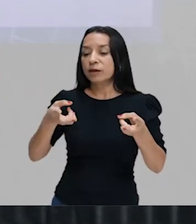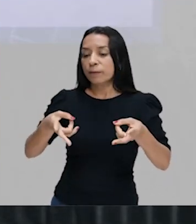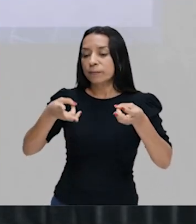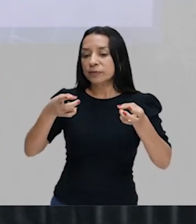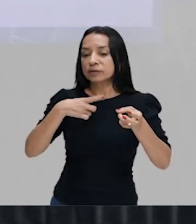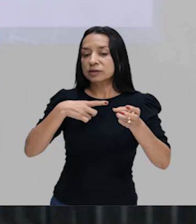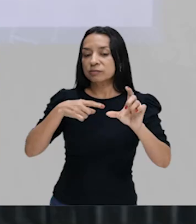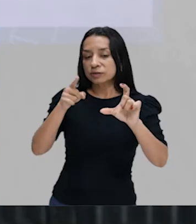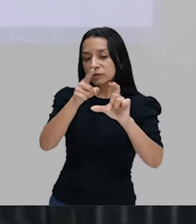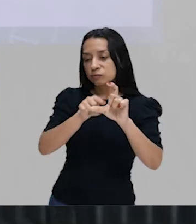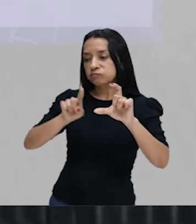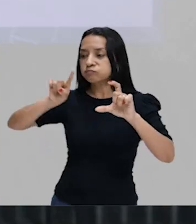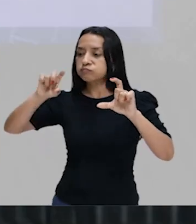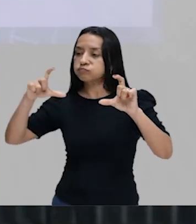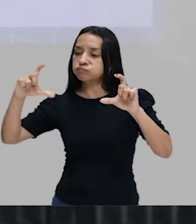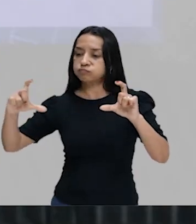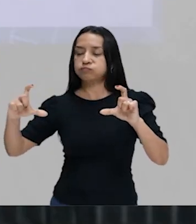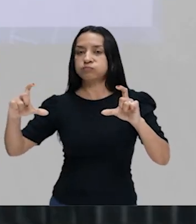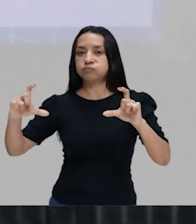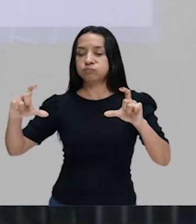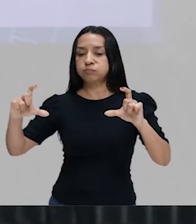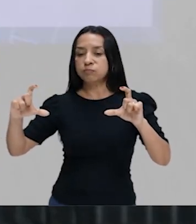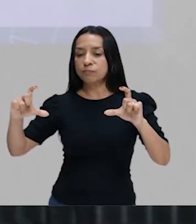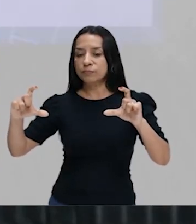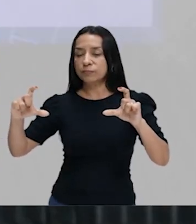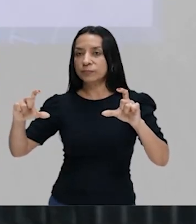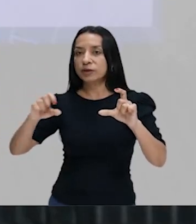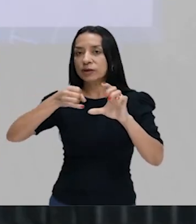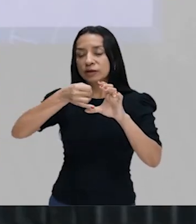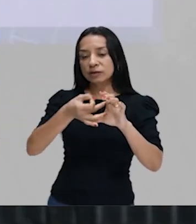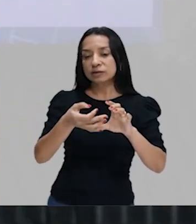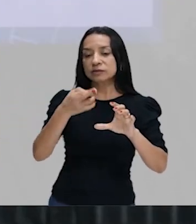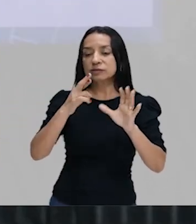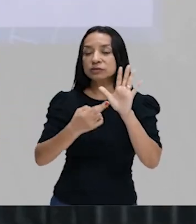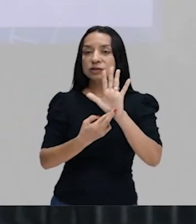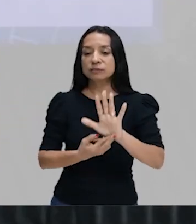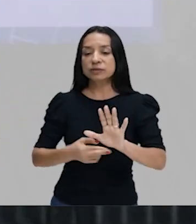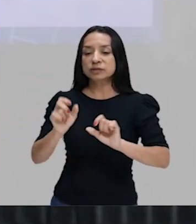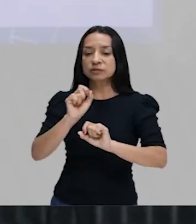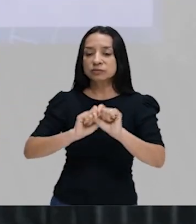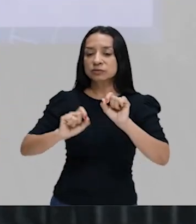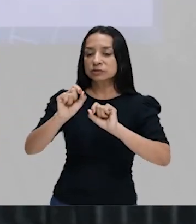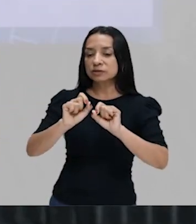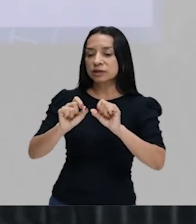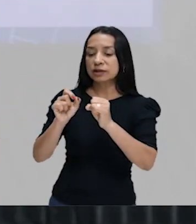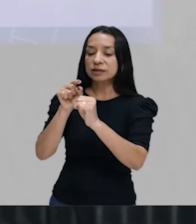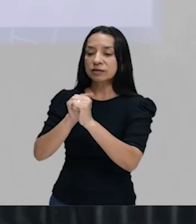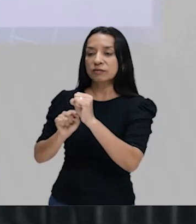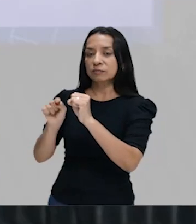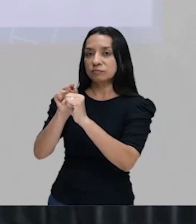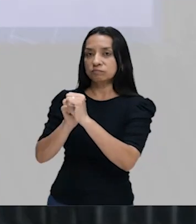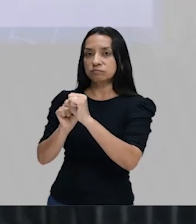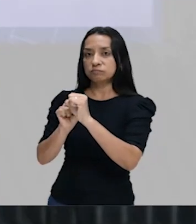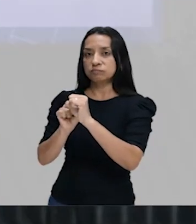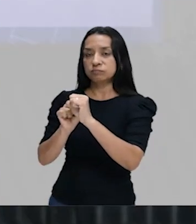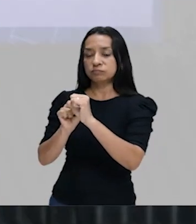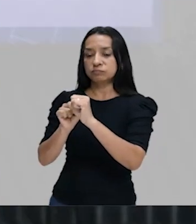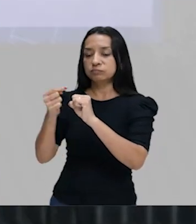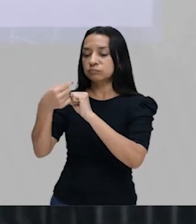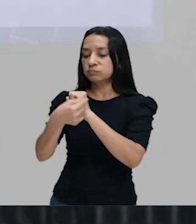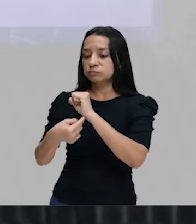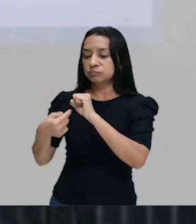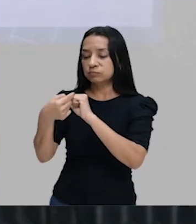um virado para o outro, tá? Isso é característica, é representação do chamado intervalo fechado, tá bom? Então,